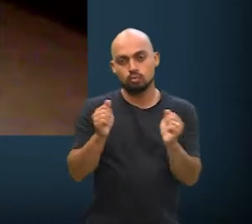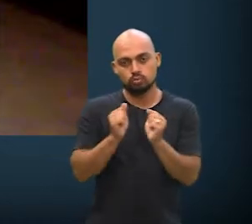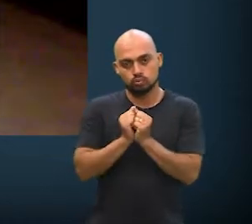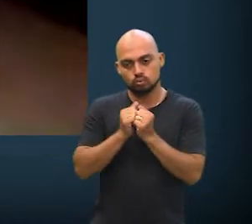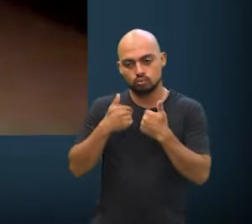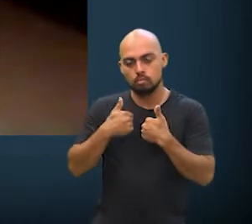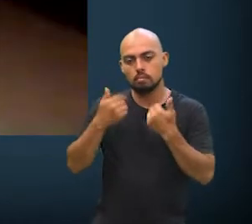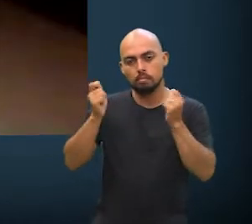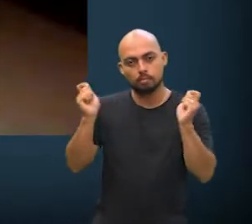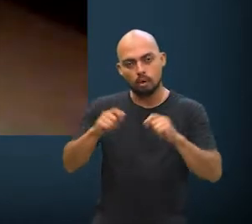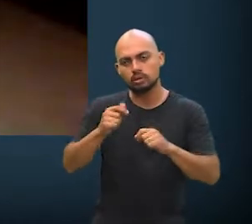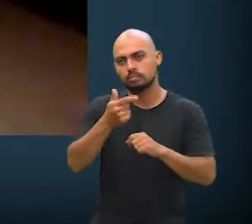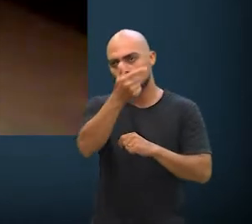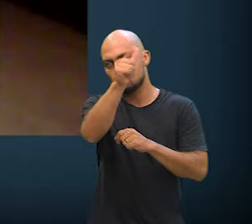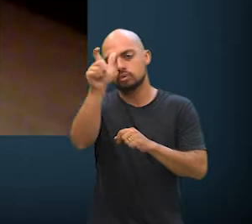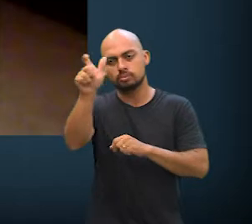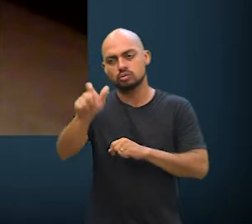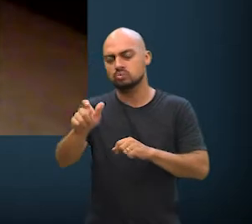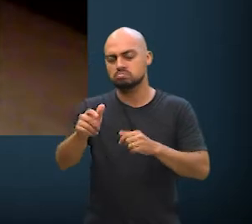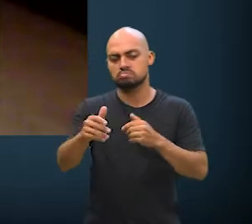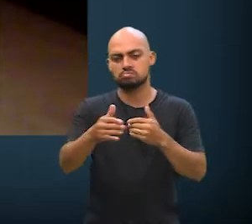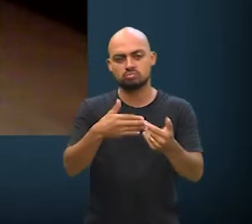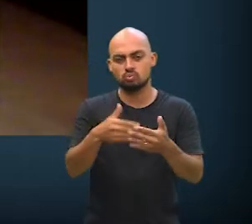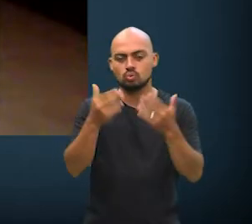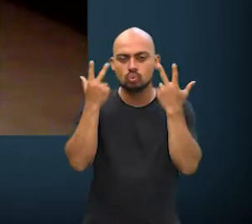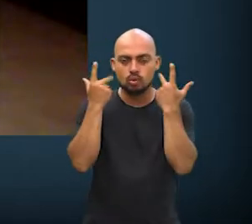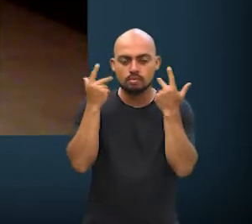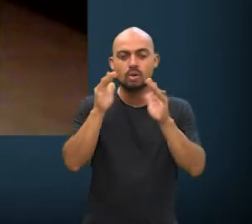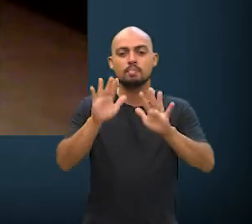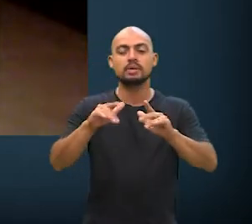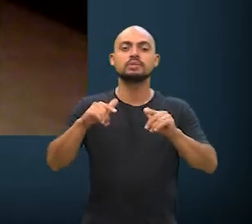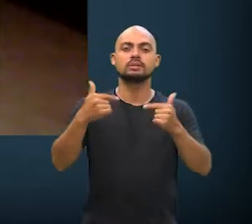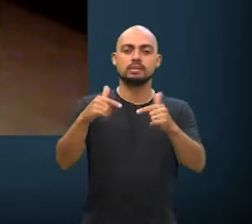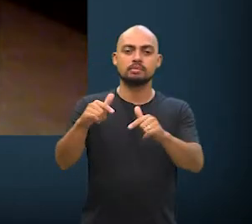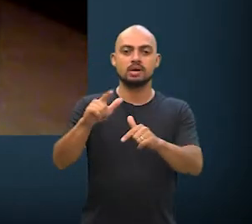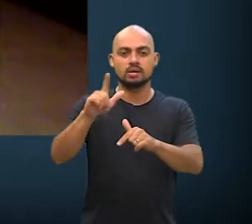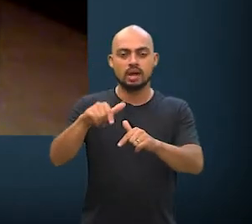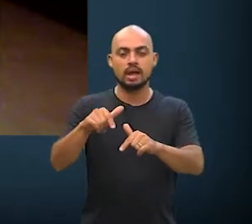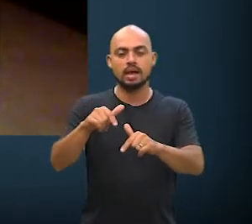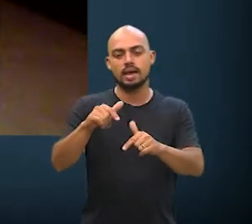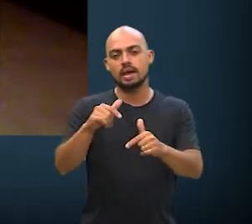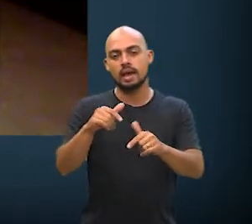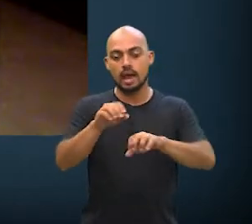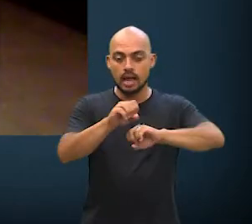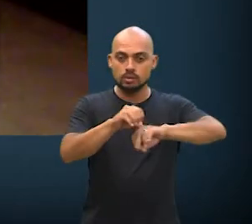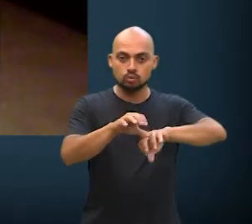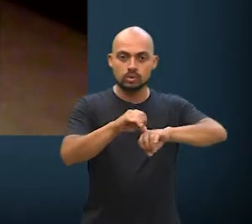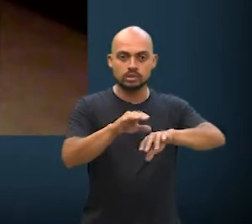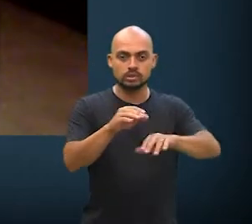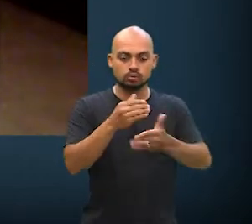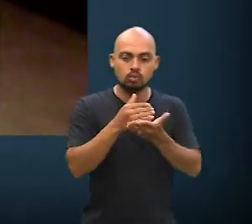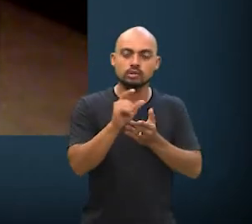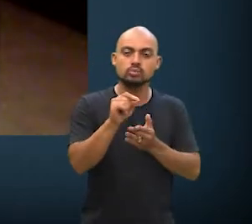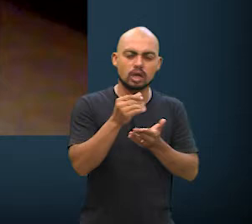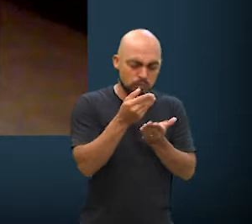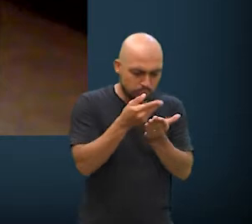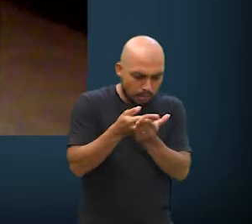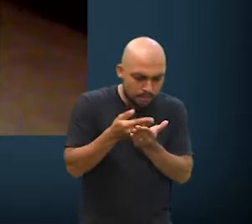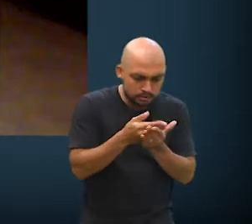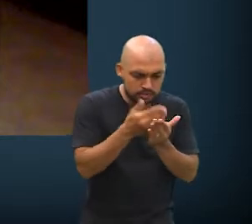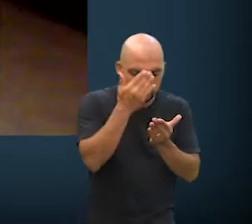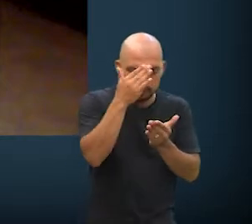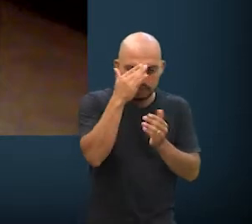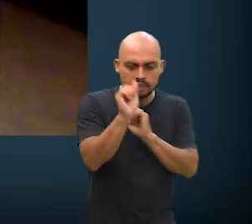outra pessoa, mas é um trabalho muito educacional. Você tem que estudar para você entender, para